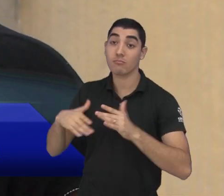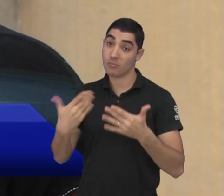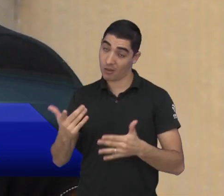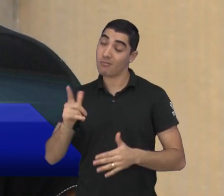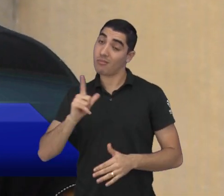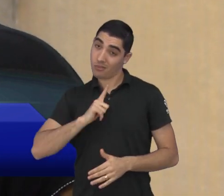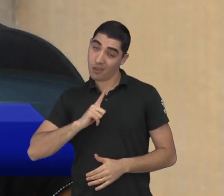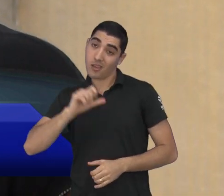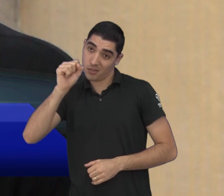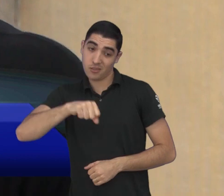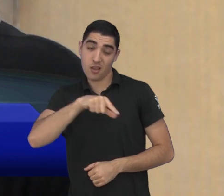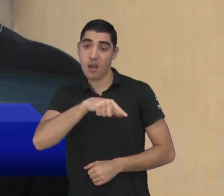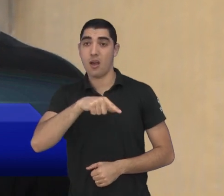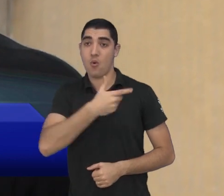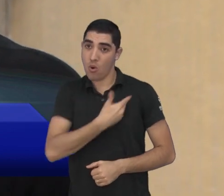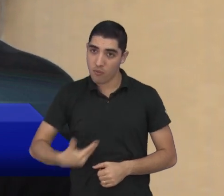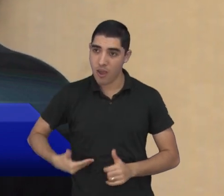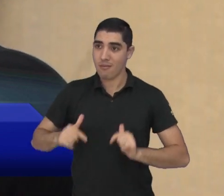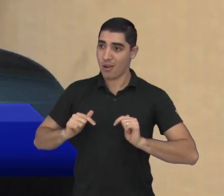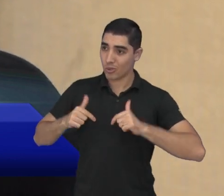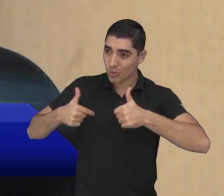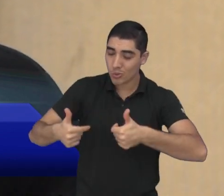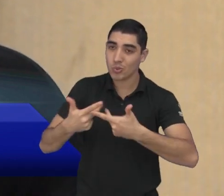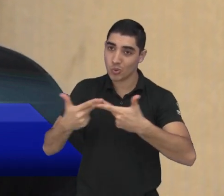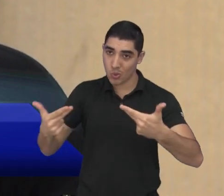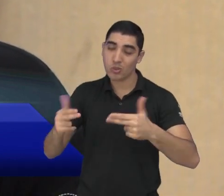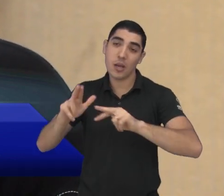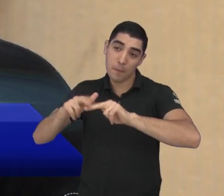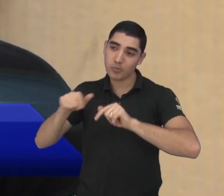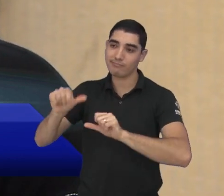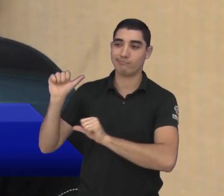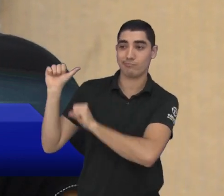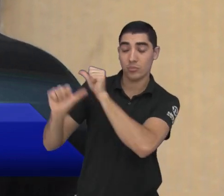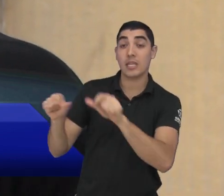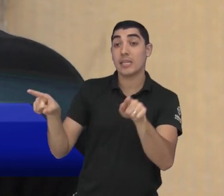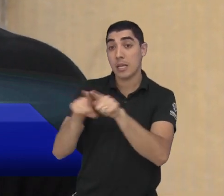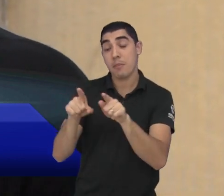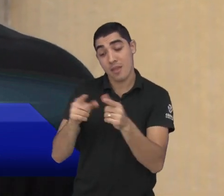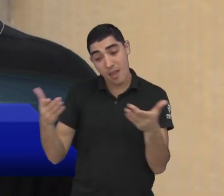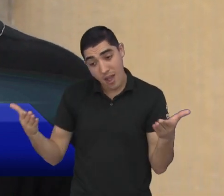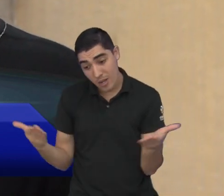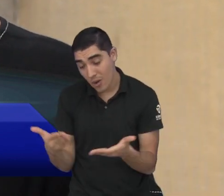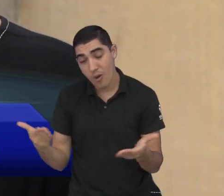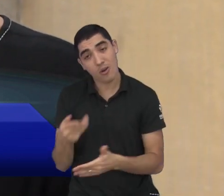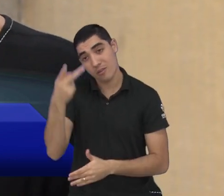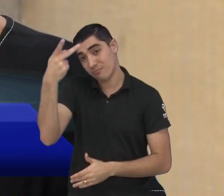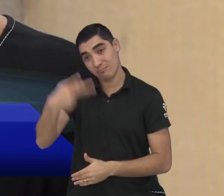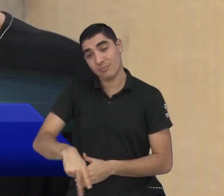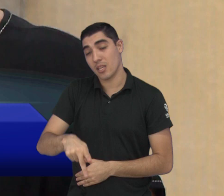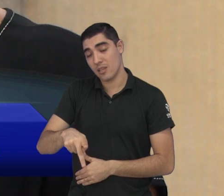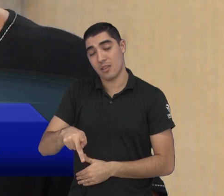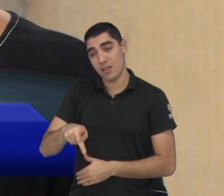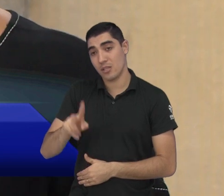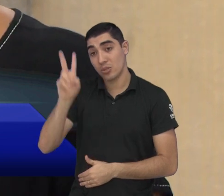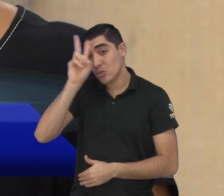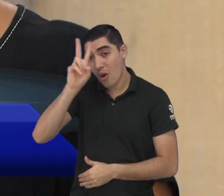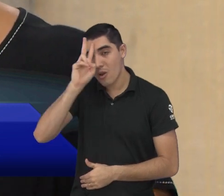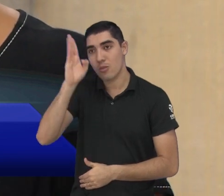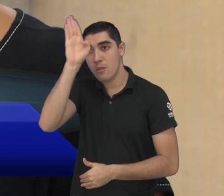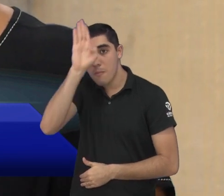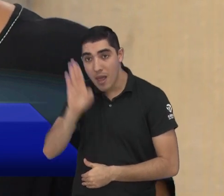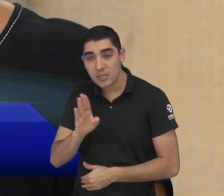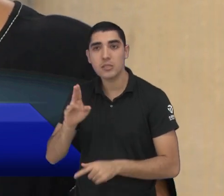políticas públicas, mas também, né, a gente precisa considerar o nosso atual momento histórico. Então, dentro